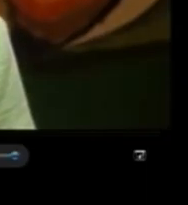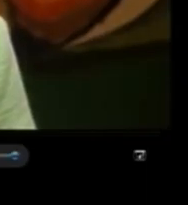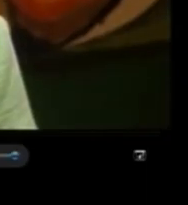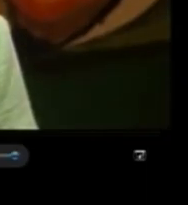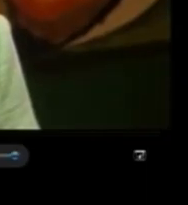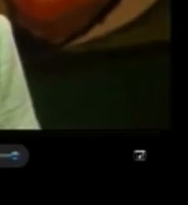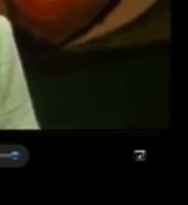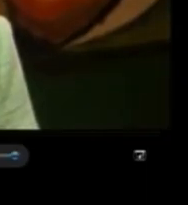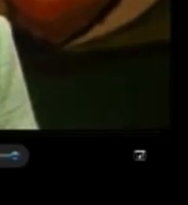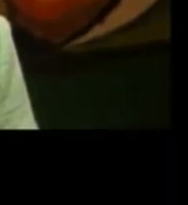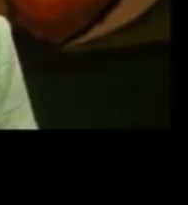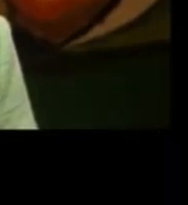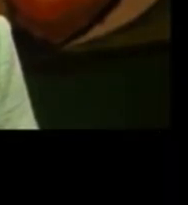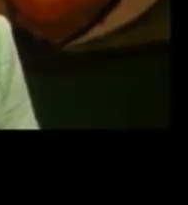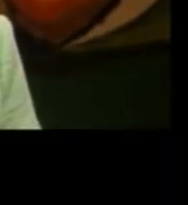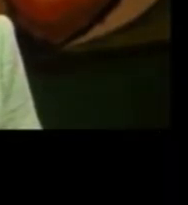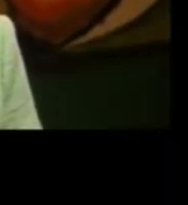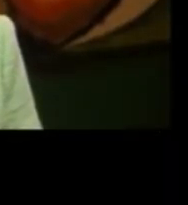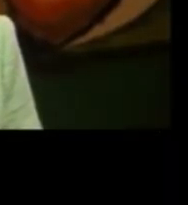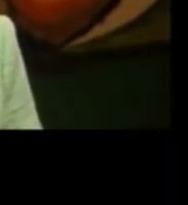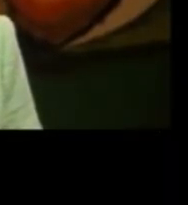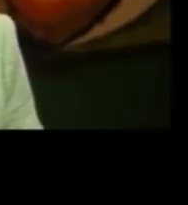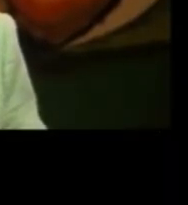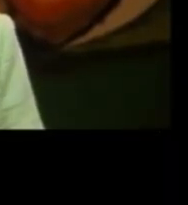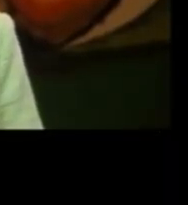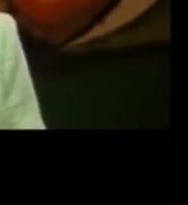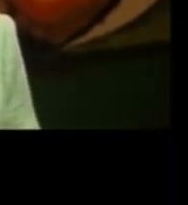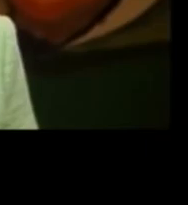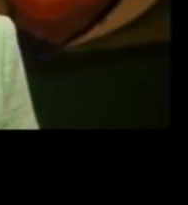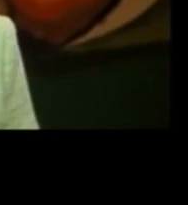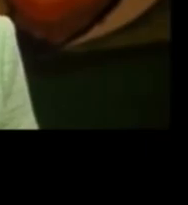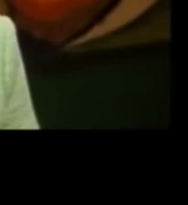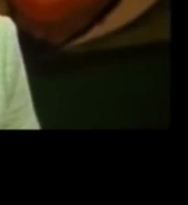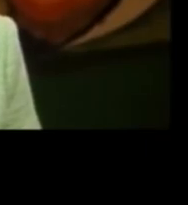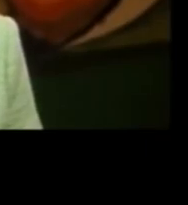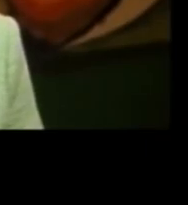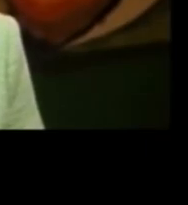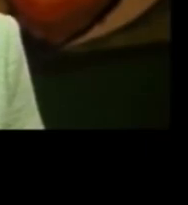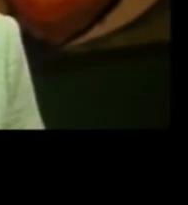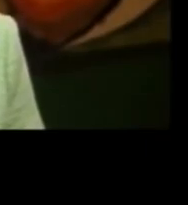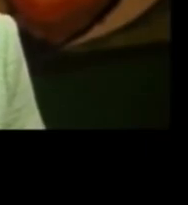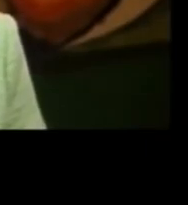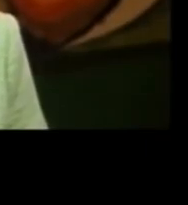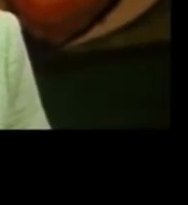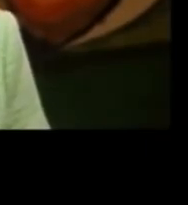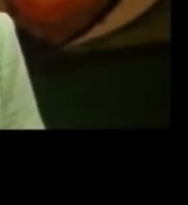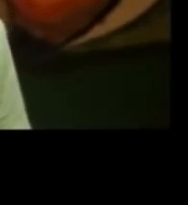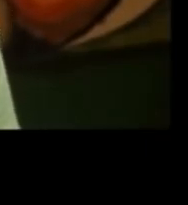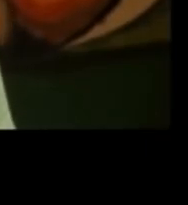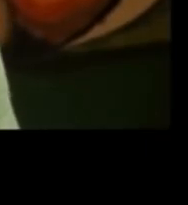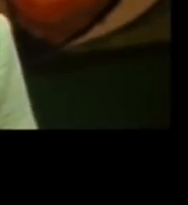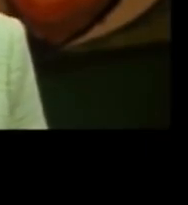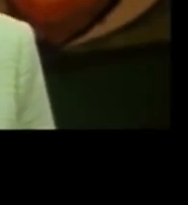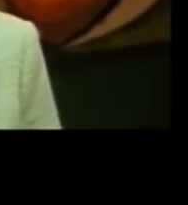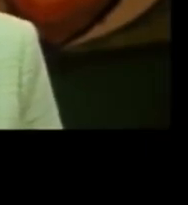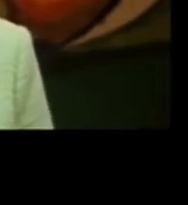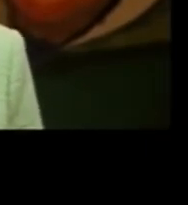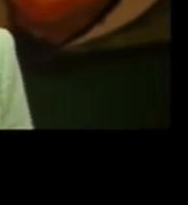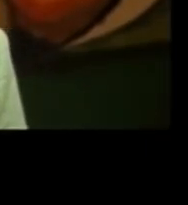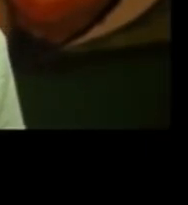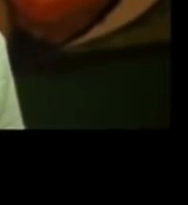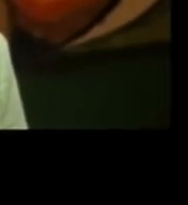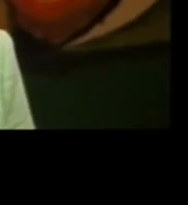a importância da cultura indígena na formação do Brasil e para todos nós brasileiros. E nisso o